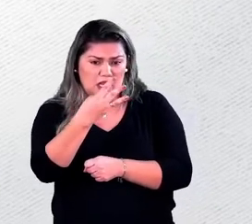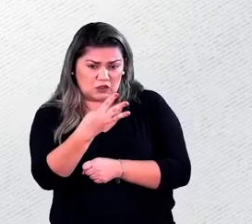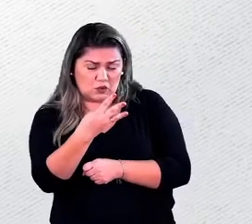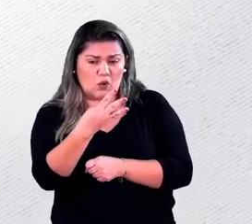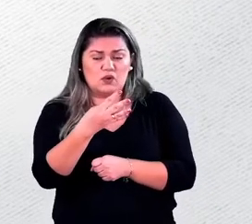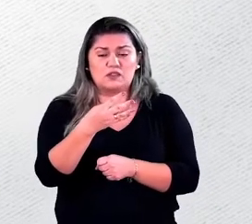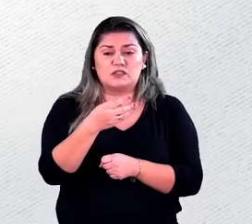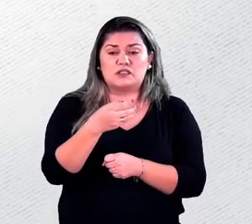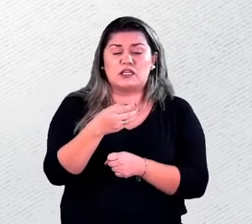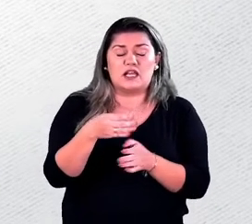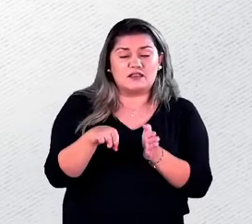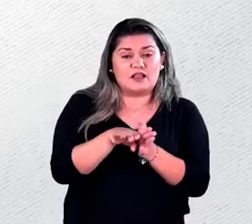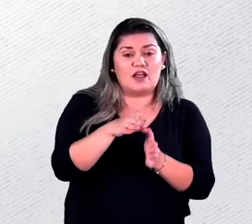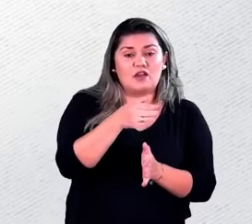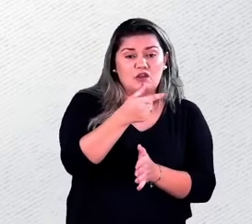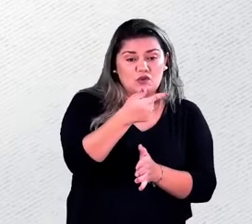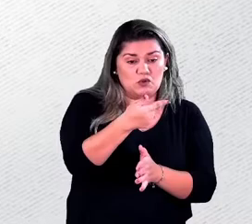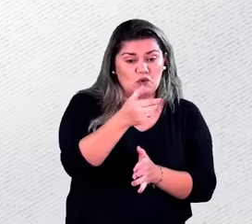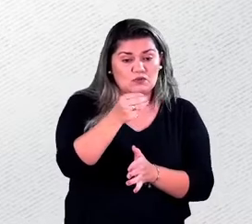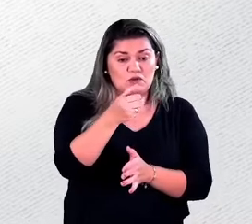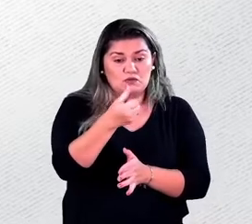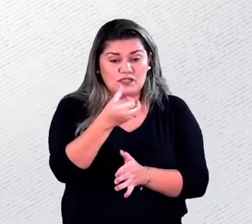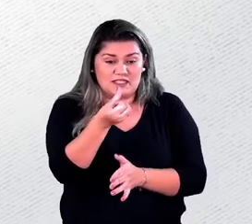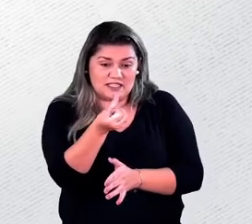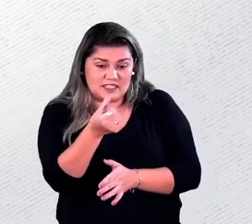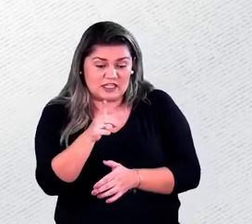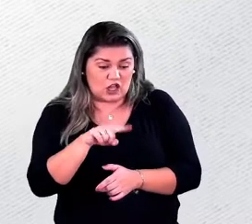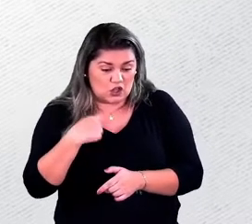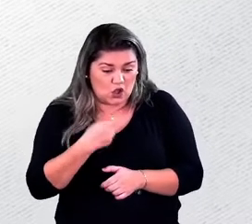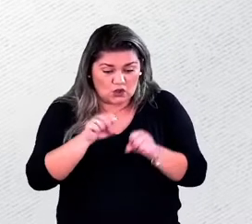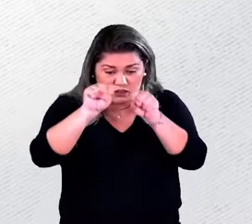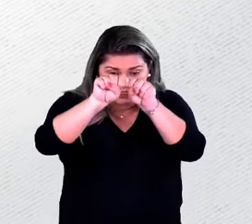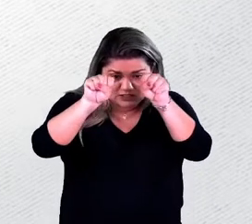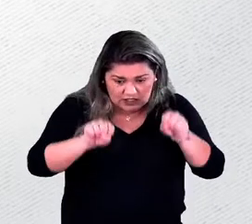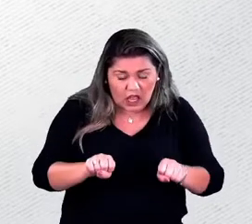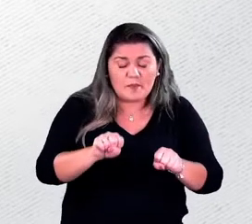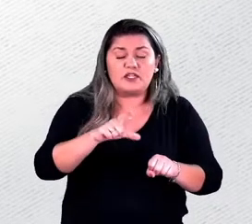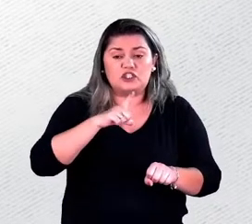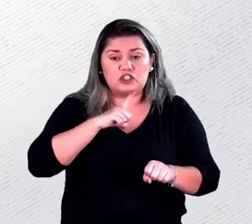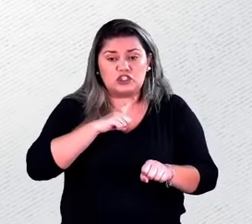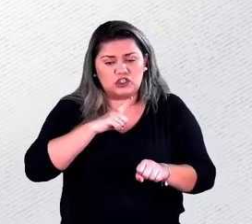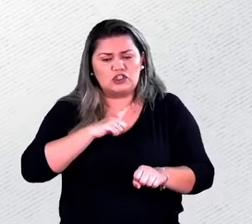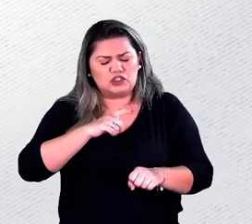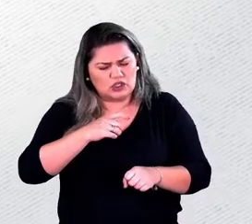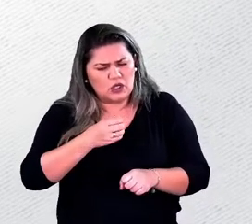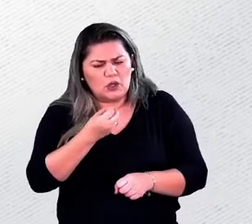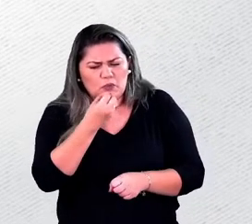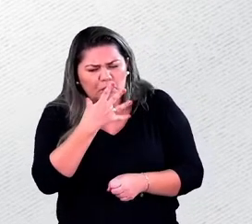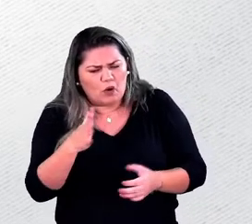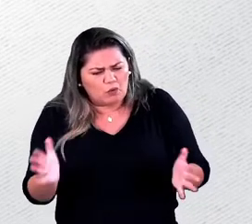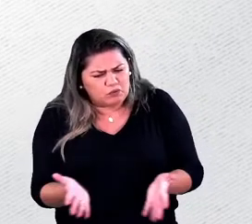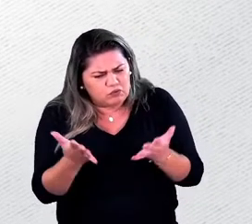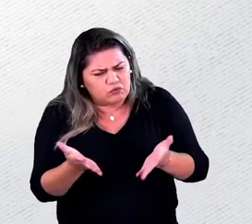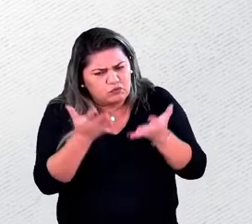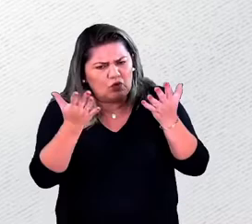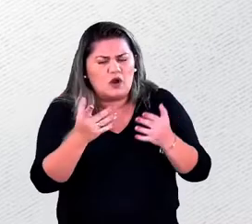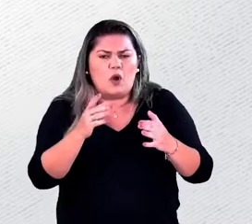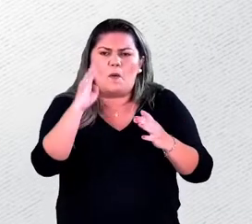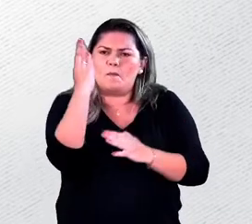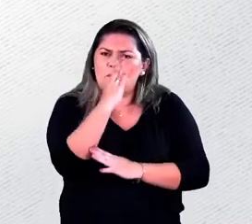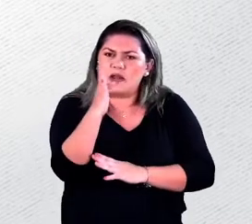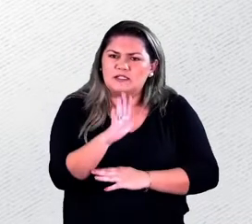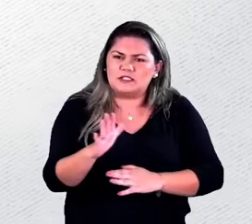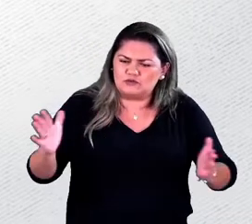nosso novo sistema que até então vinha dando respostas razoáveis até porque o Brasil vivia um período de crescimento